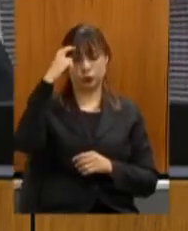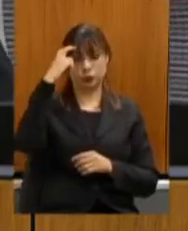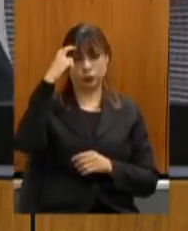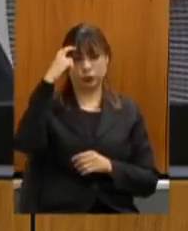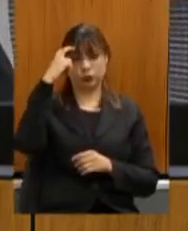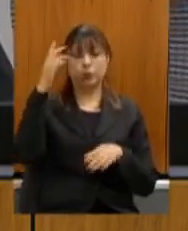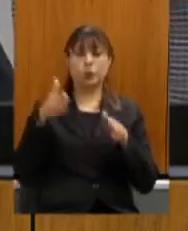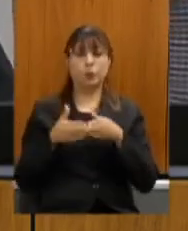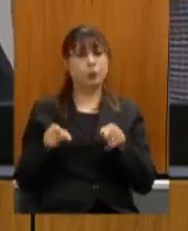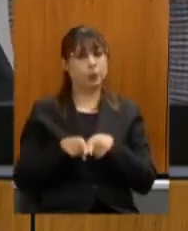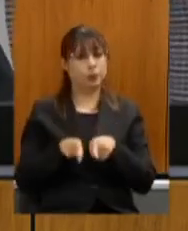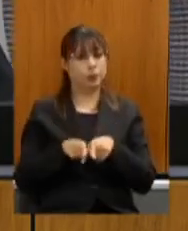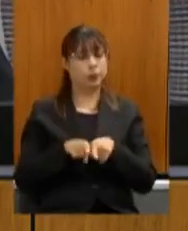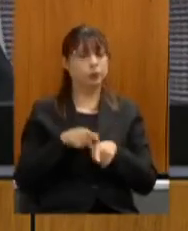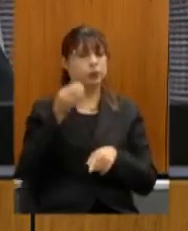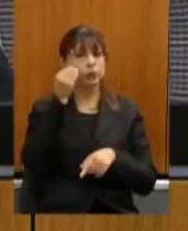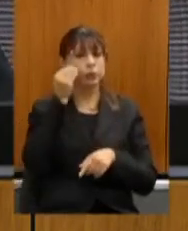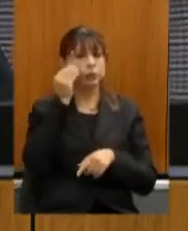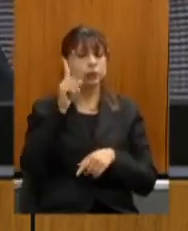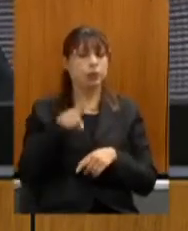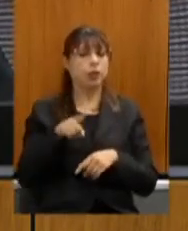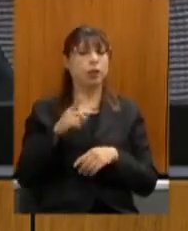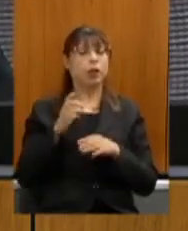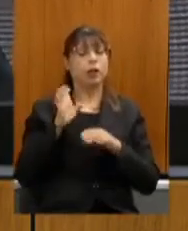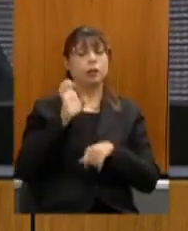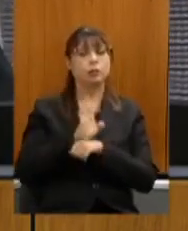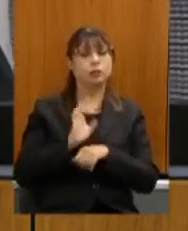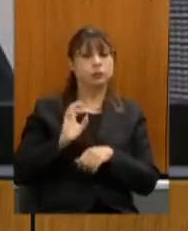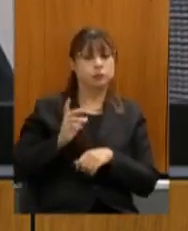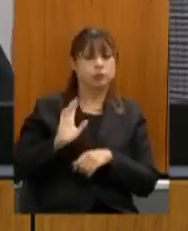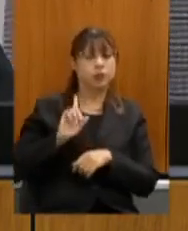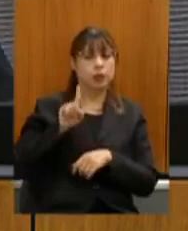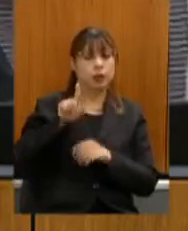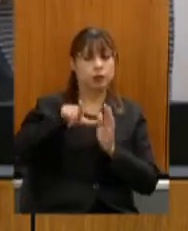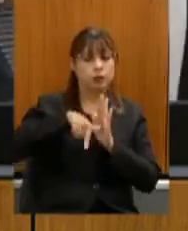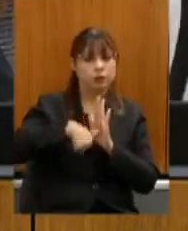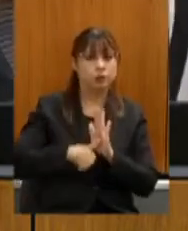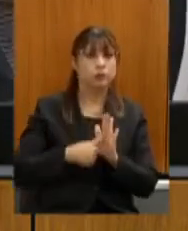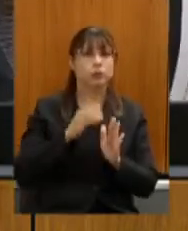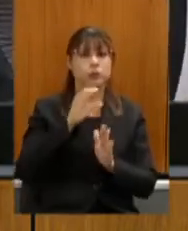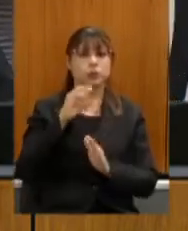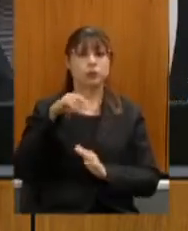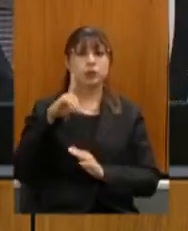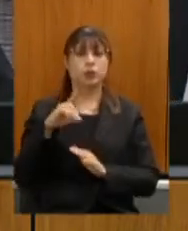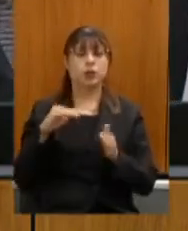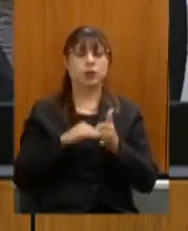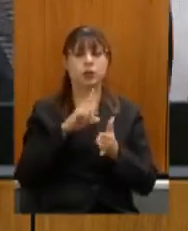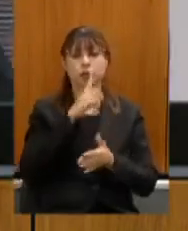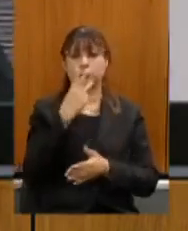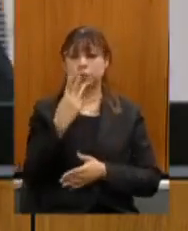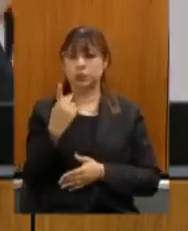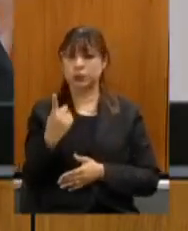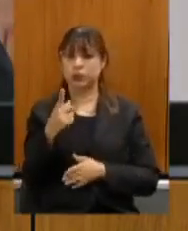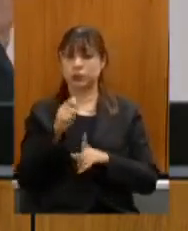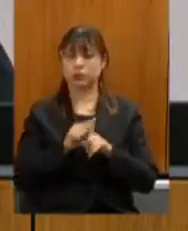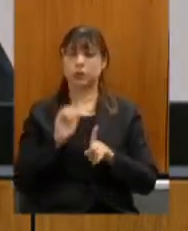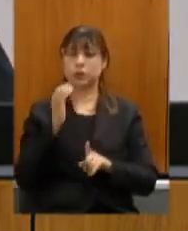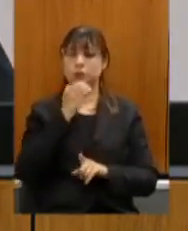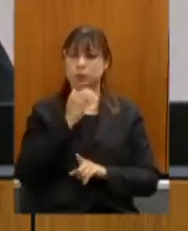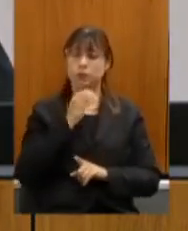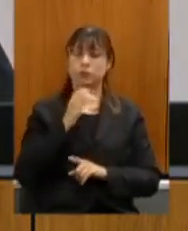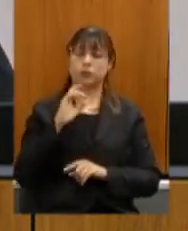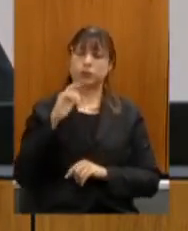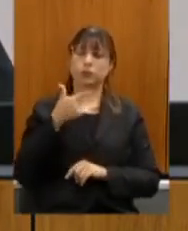que se estude a viabilidade do estado prorrogar a validade das certidões até 31 de 12 de 2020 ou